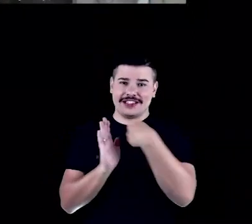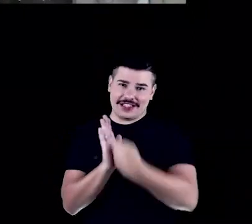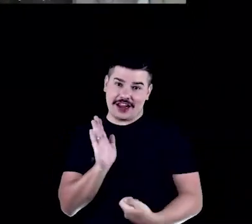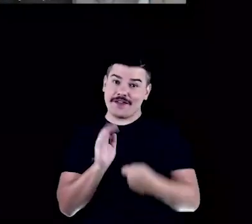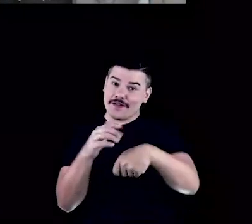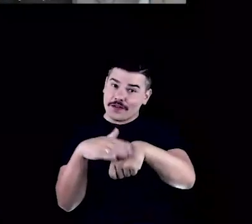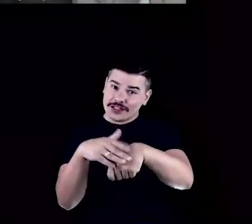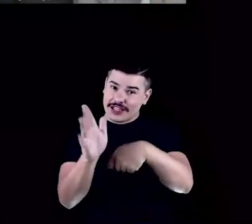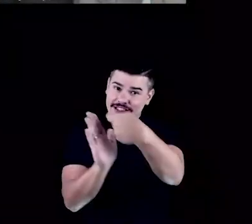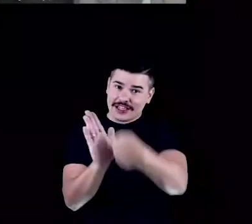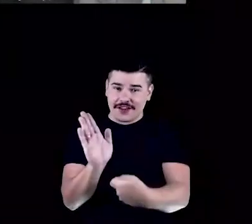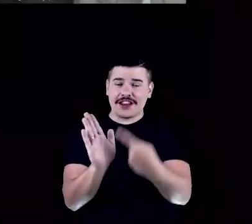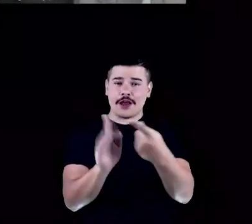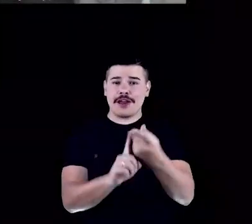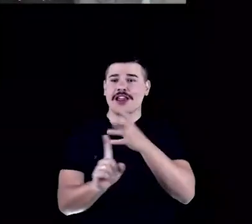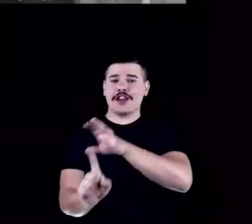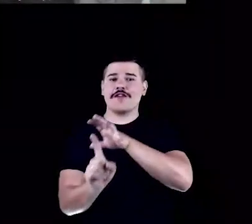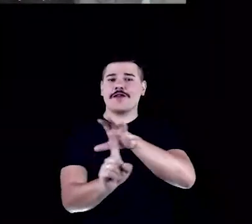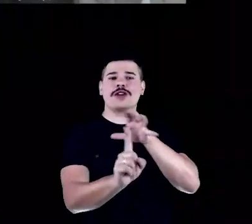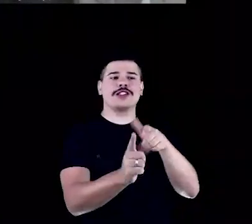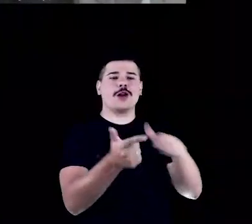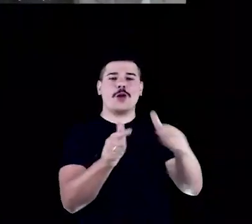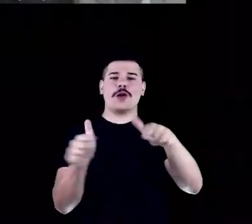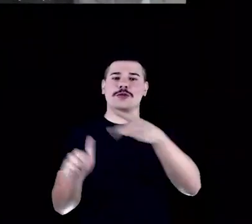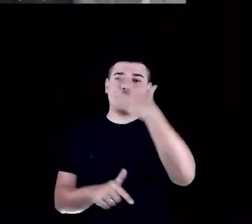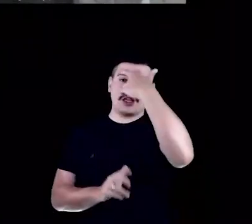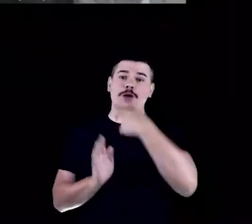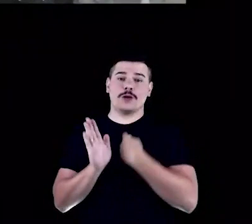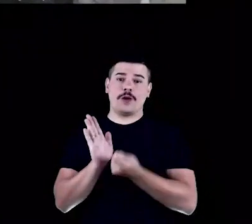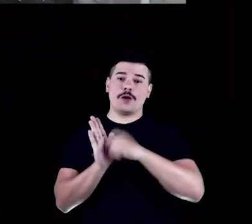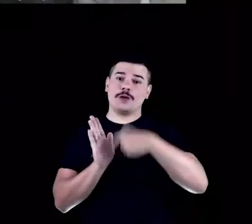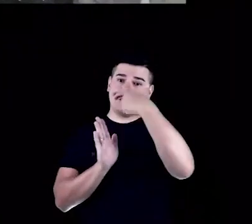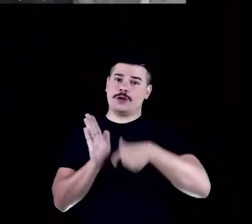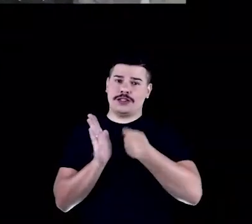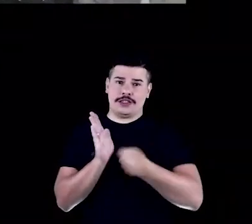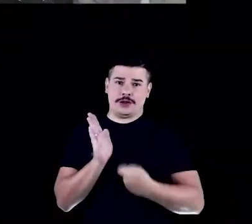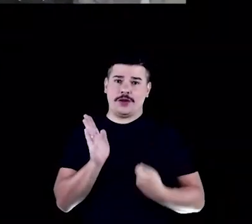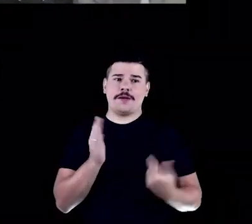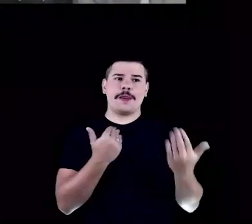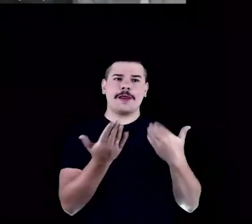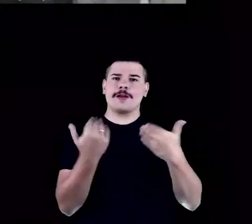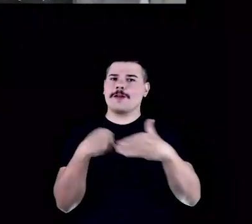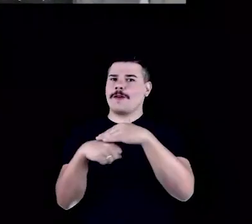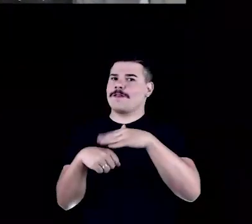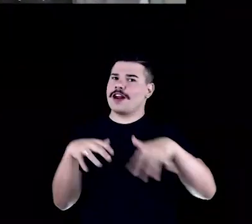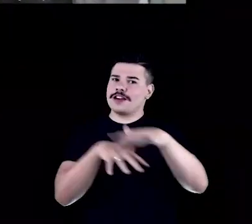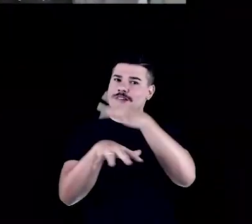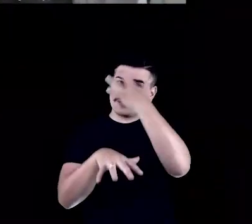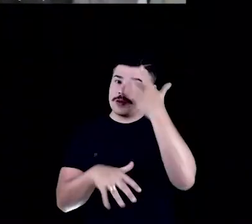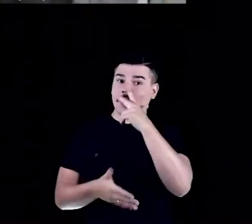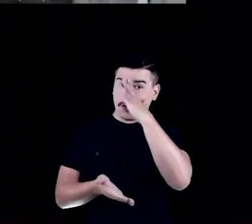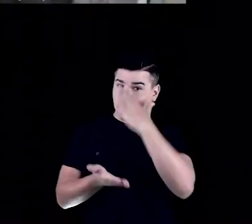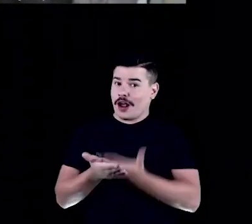E a sua escrita também influencia o seu arredor, conforme você vai se afirmando como autor, escritor, vai trocando ideia. E